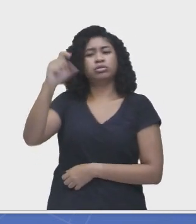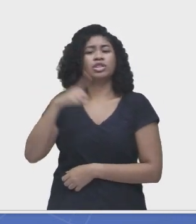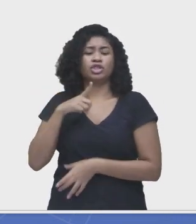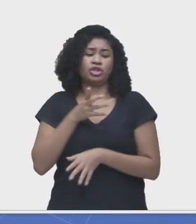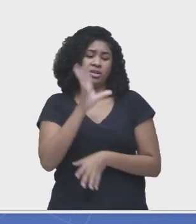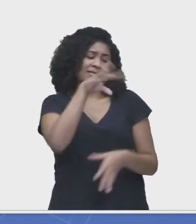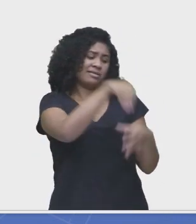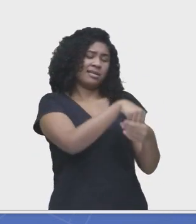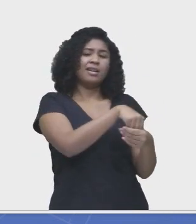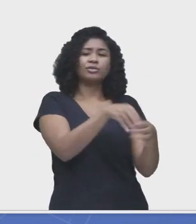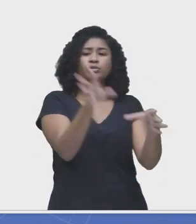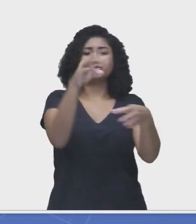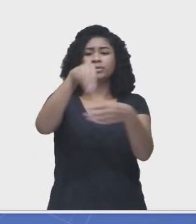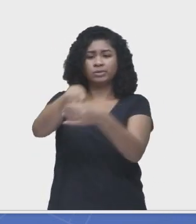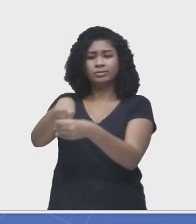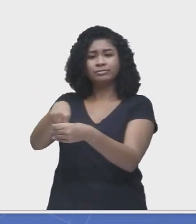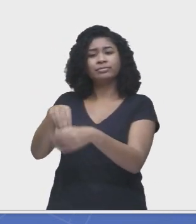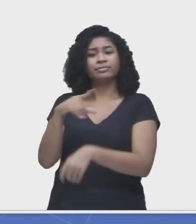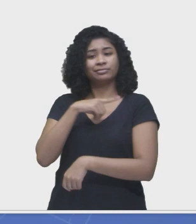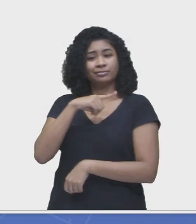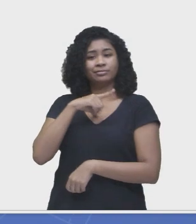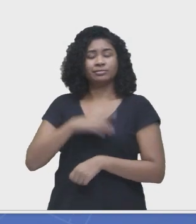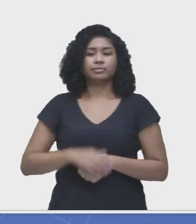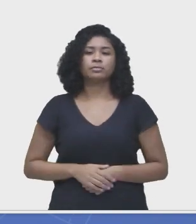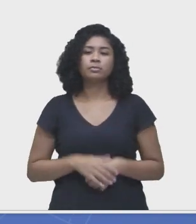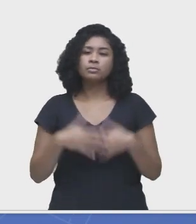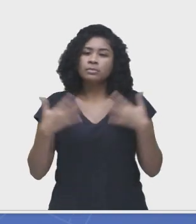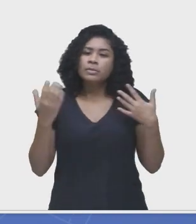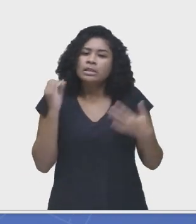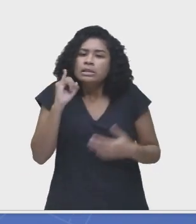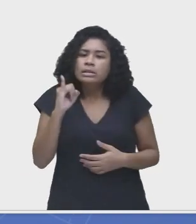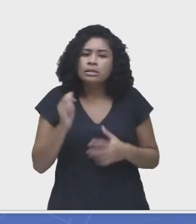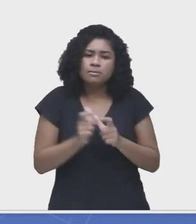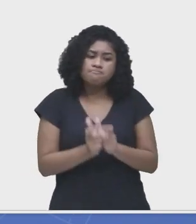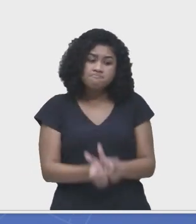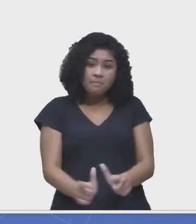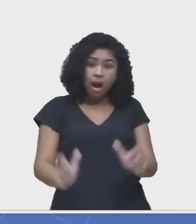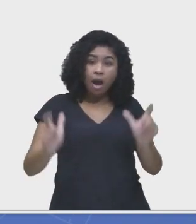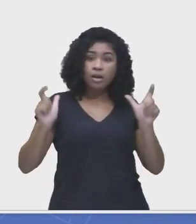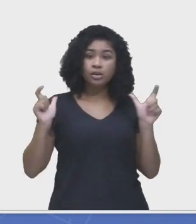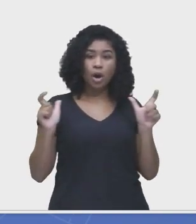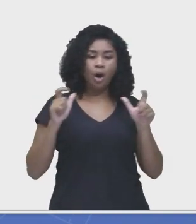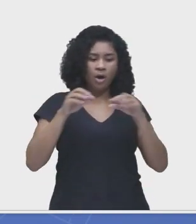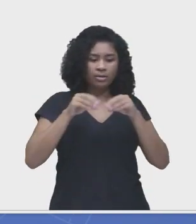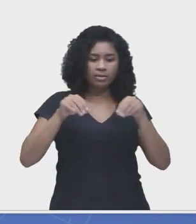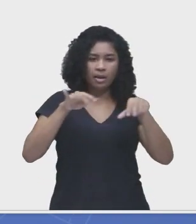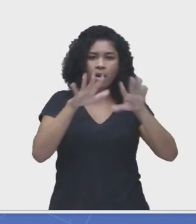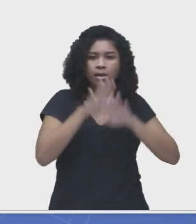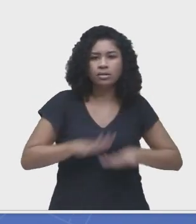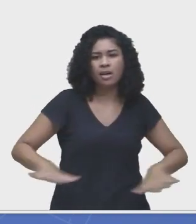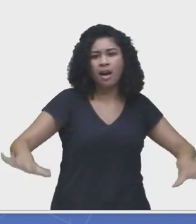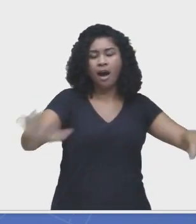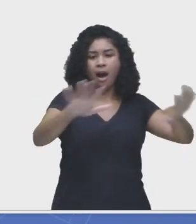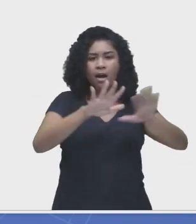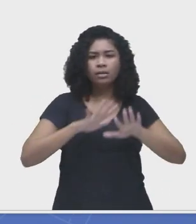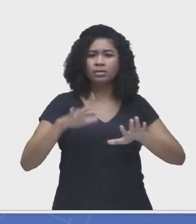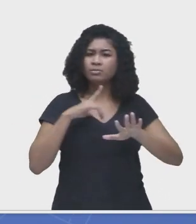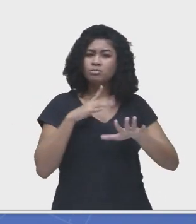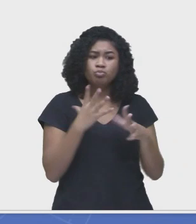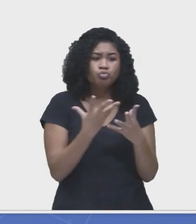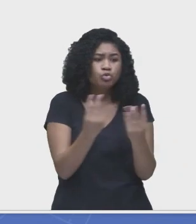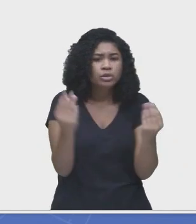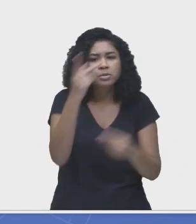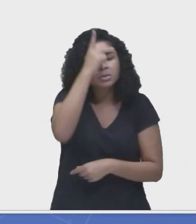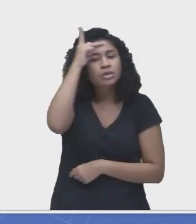internas? Vejam bem, quanto maior a minha posse, maior o número de pessoas que eu tenho que